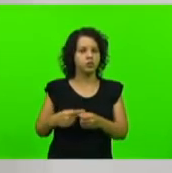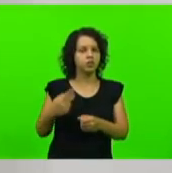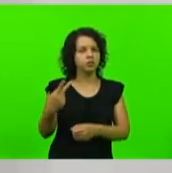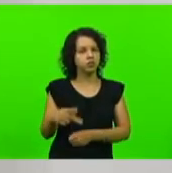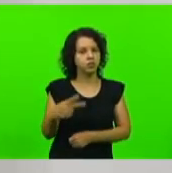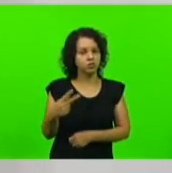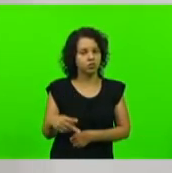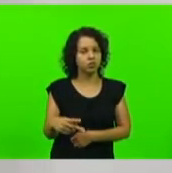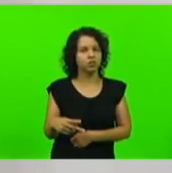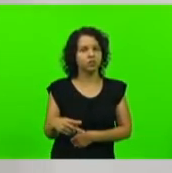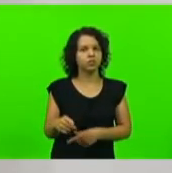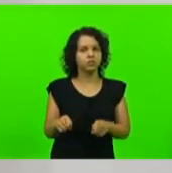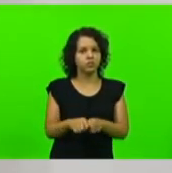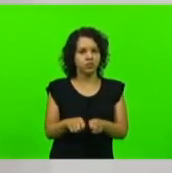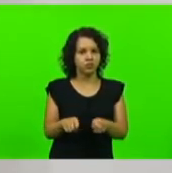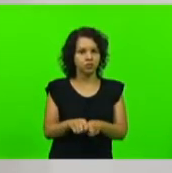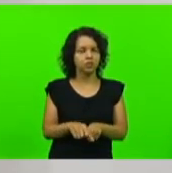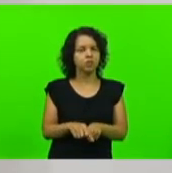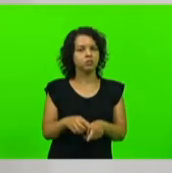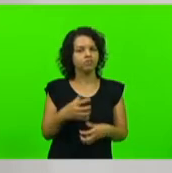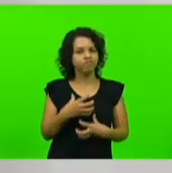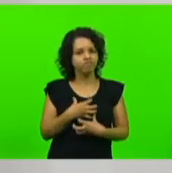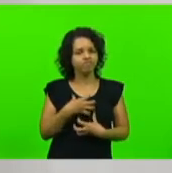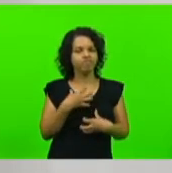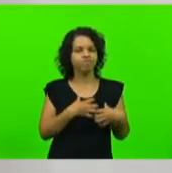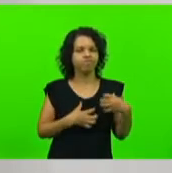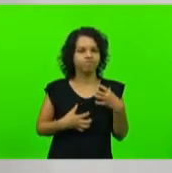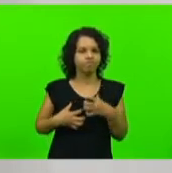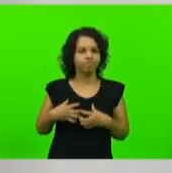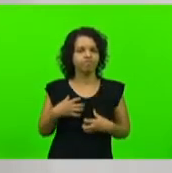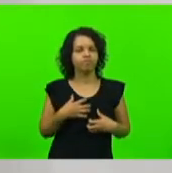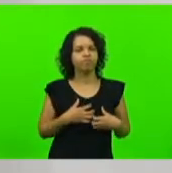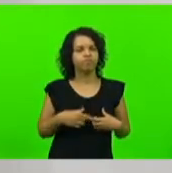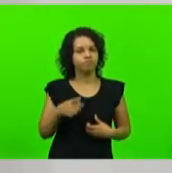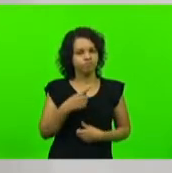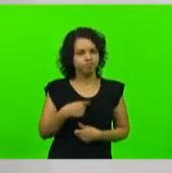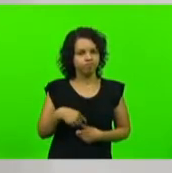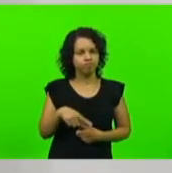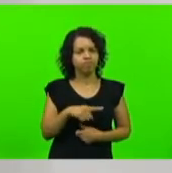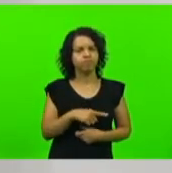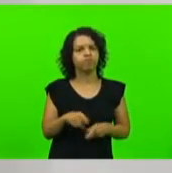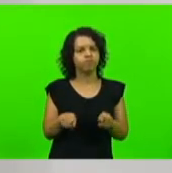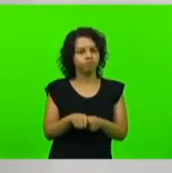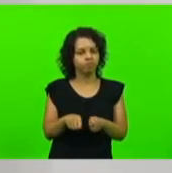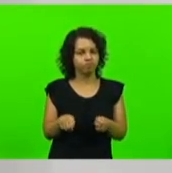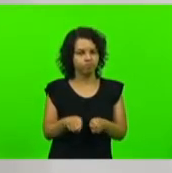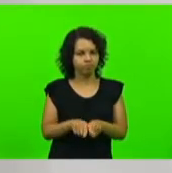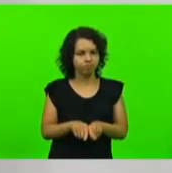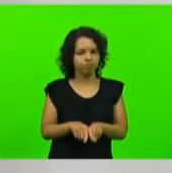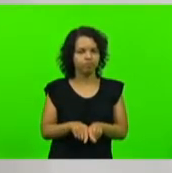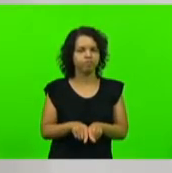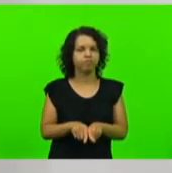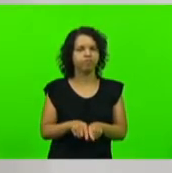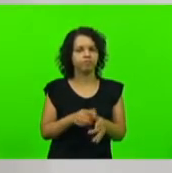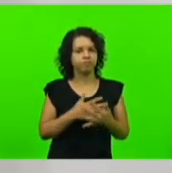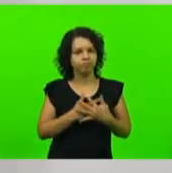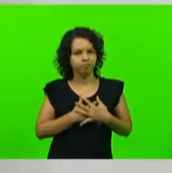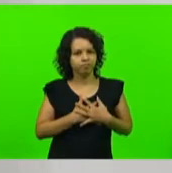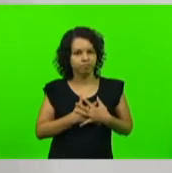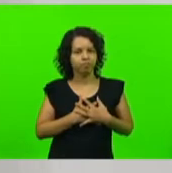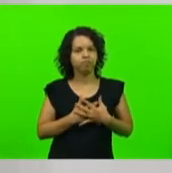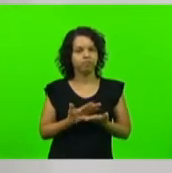estão certamente aflitos e chocados, como todos nós estamos. Então, recebam a nossa